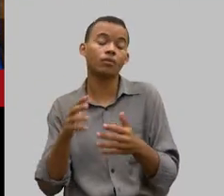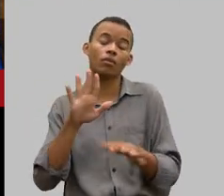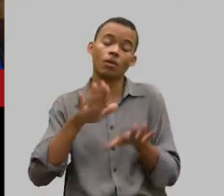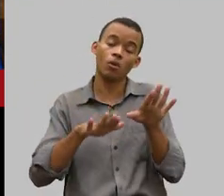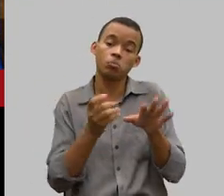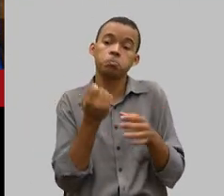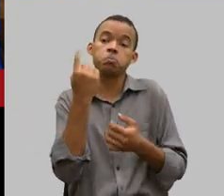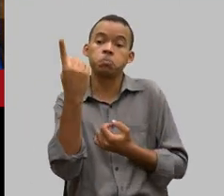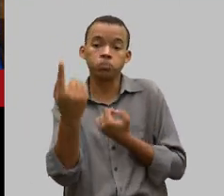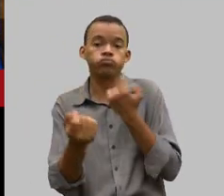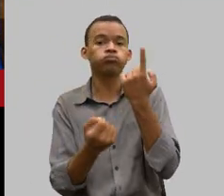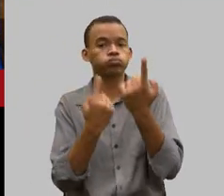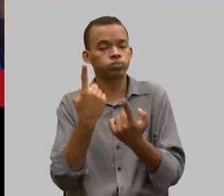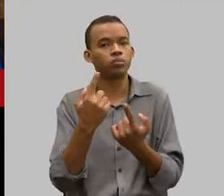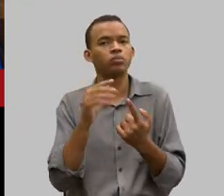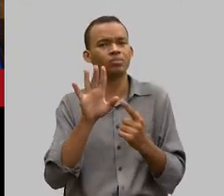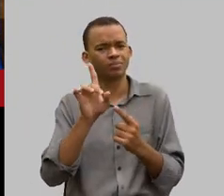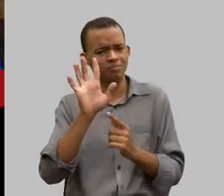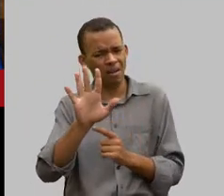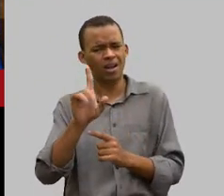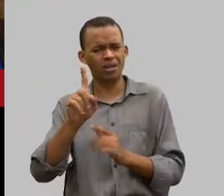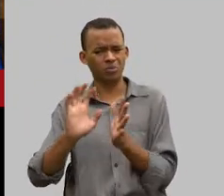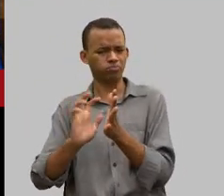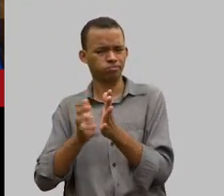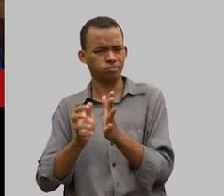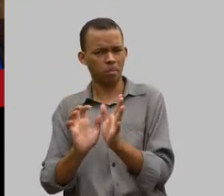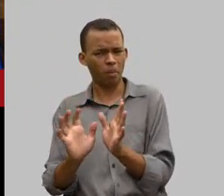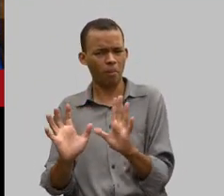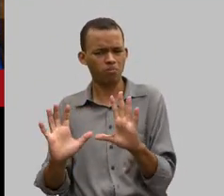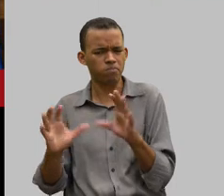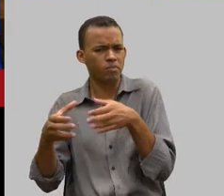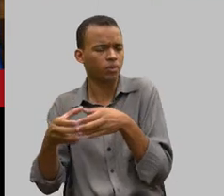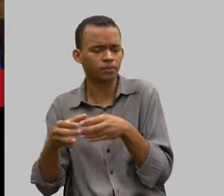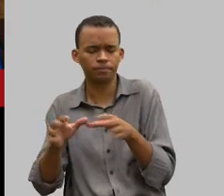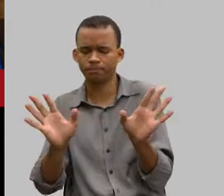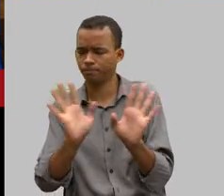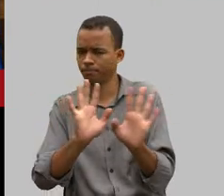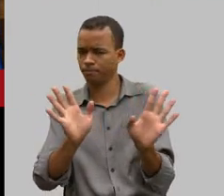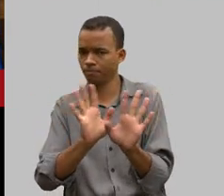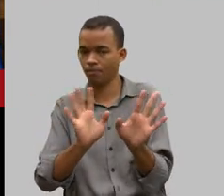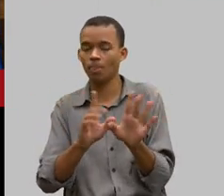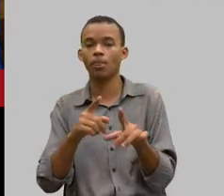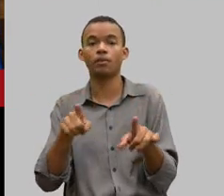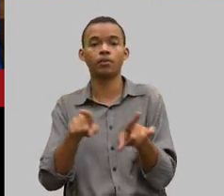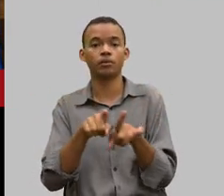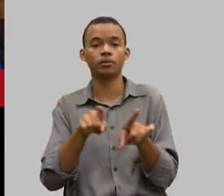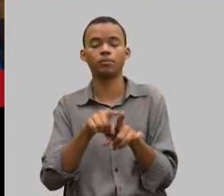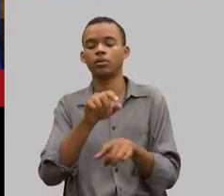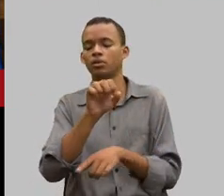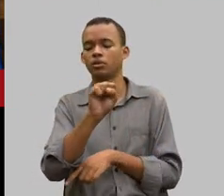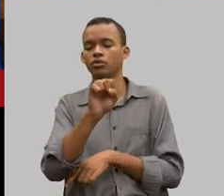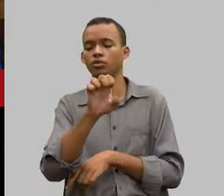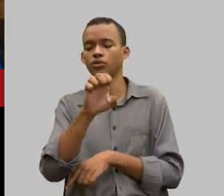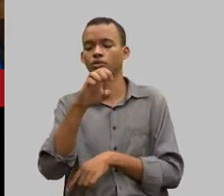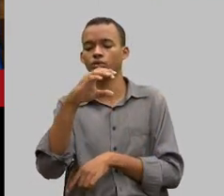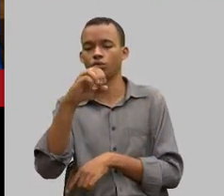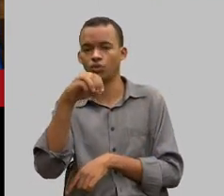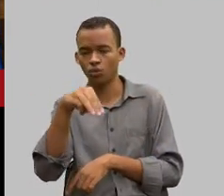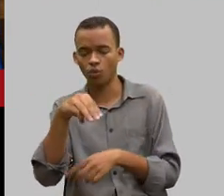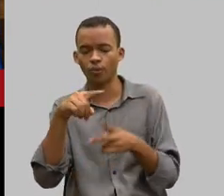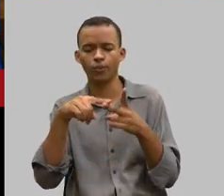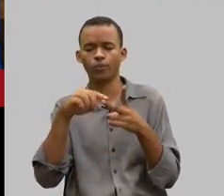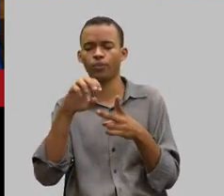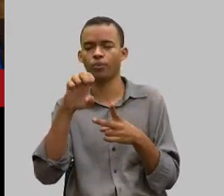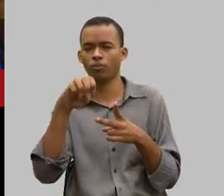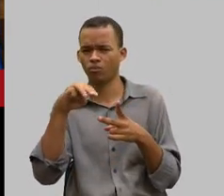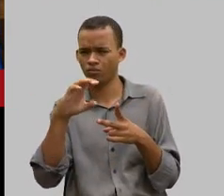parte partidarização eh da da Mc é muito menos da Secom E aí eh para vocês